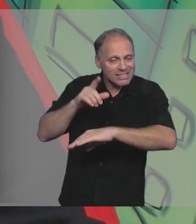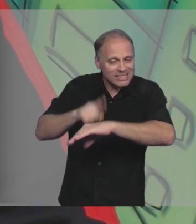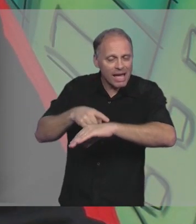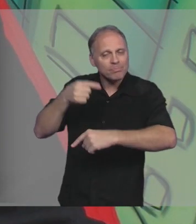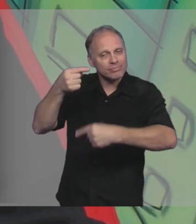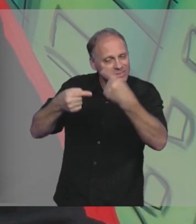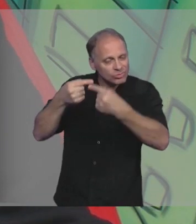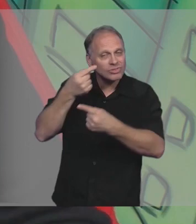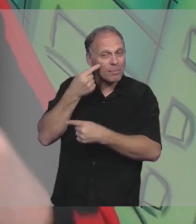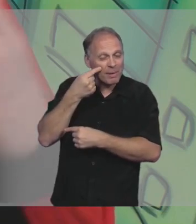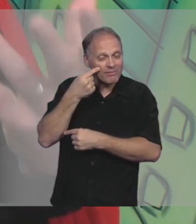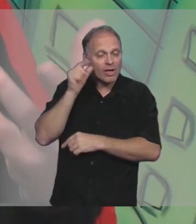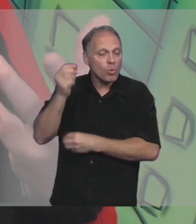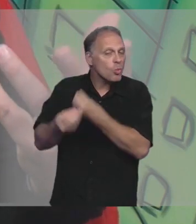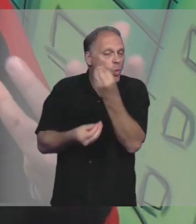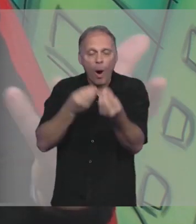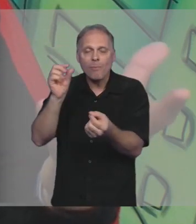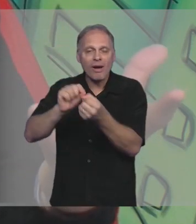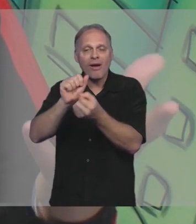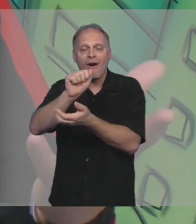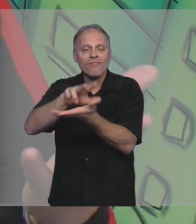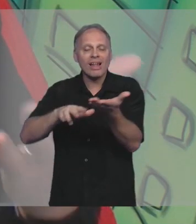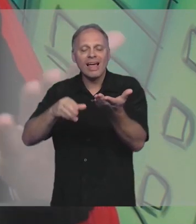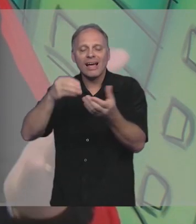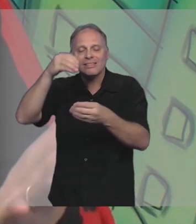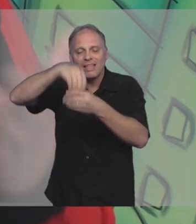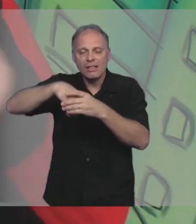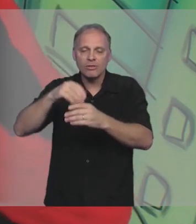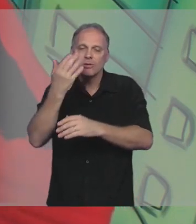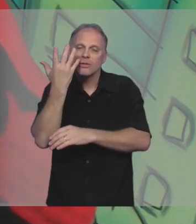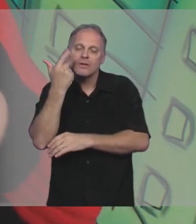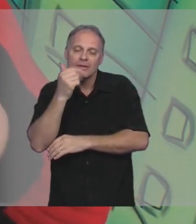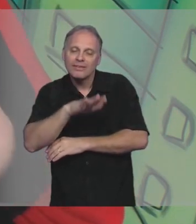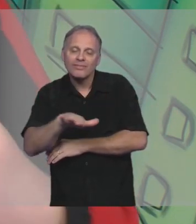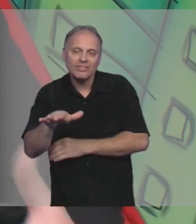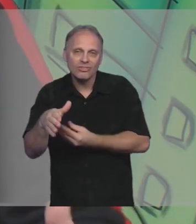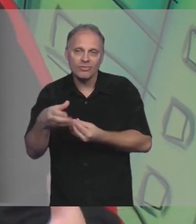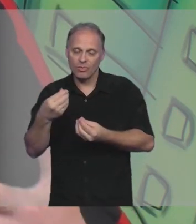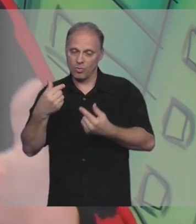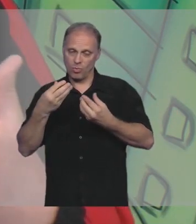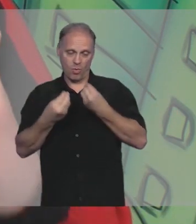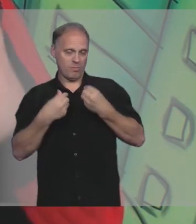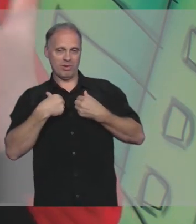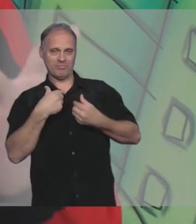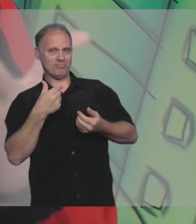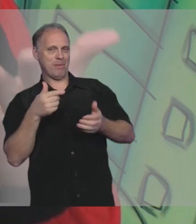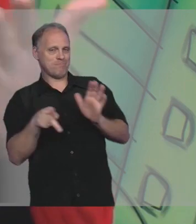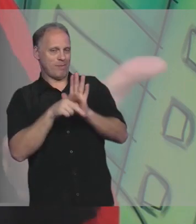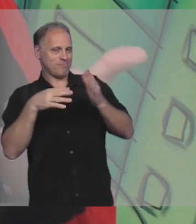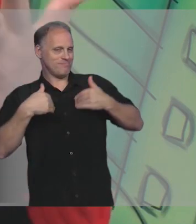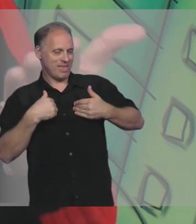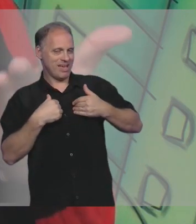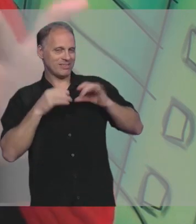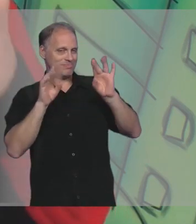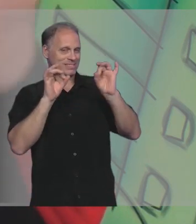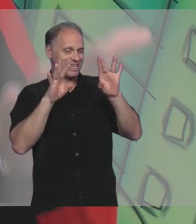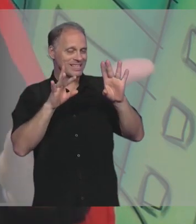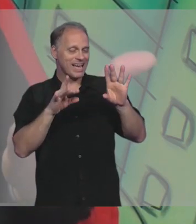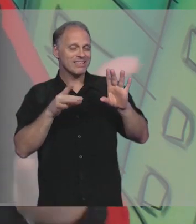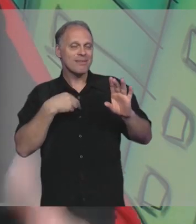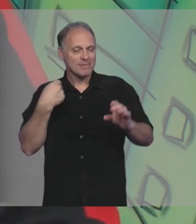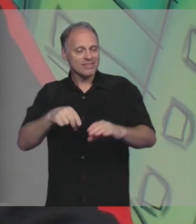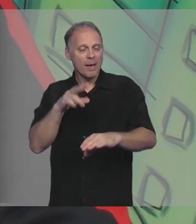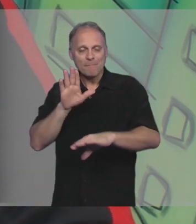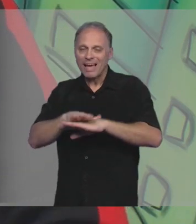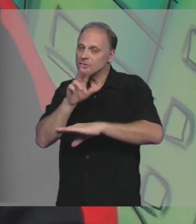de discussão. Tá? Como é que você vai avaliar isso numa educação infantil? Mas como eu não sou da área, eu diria assim, requer mais